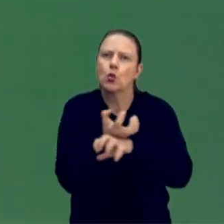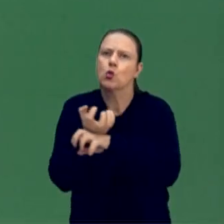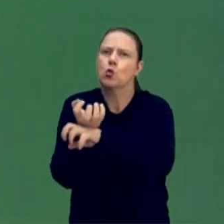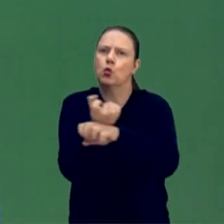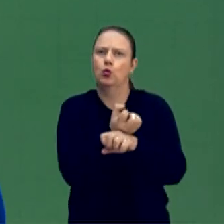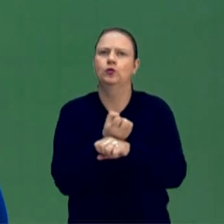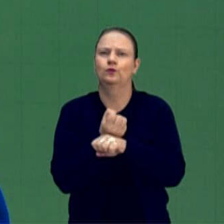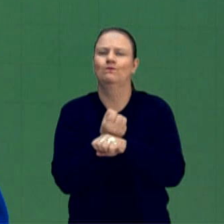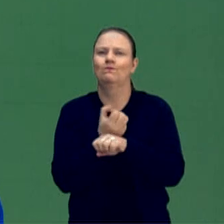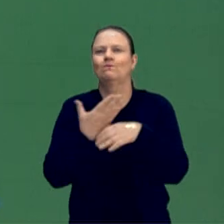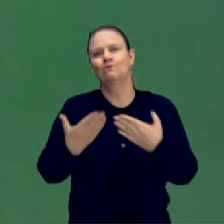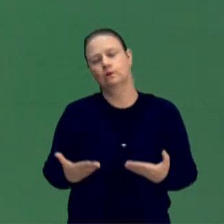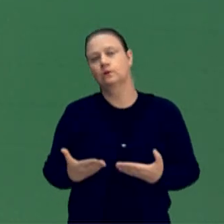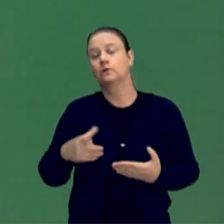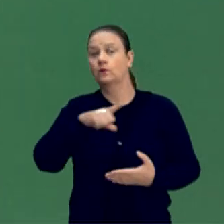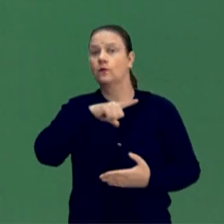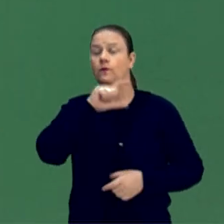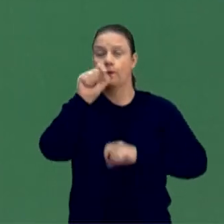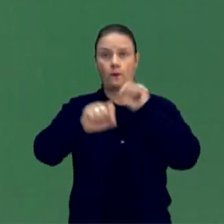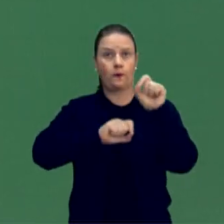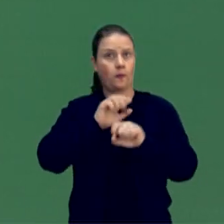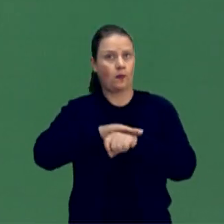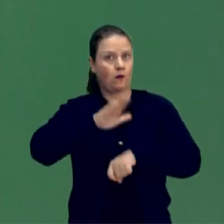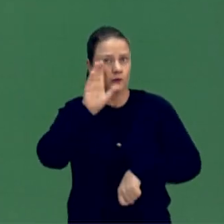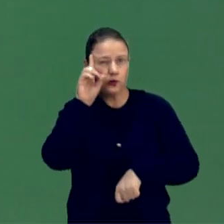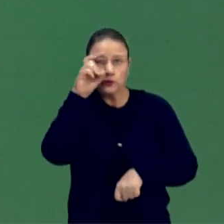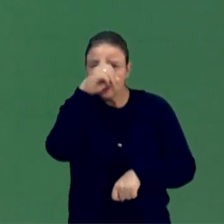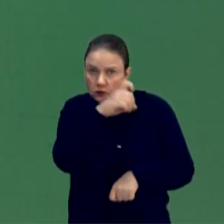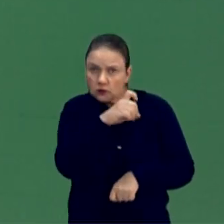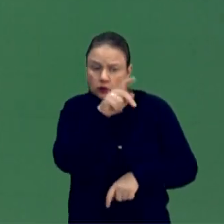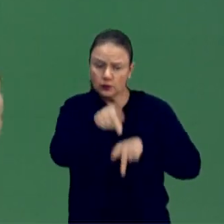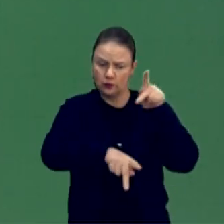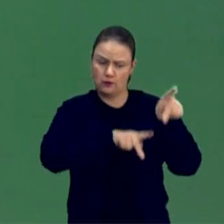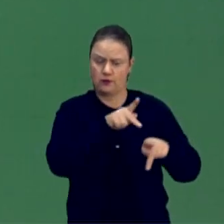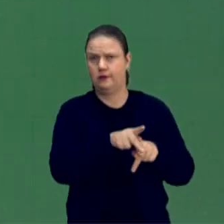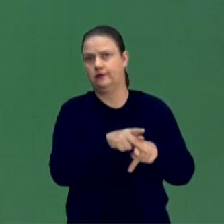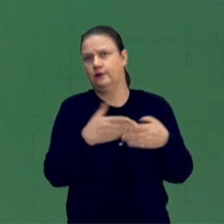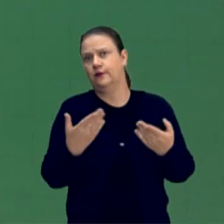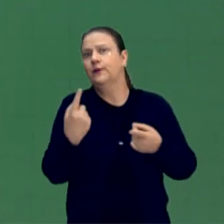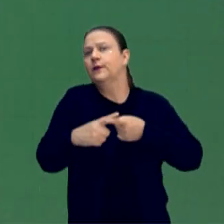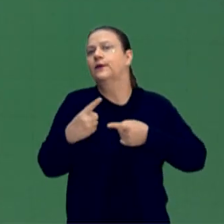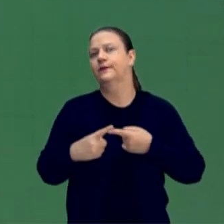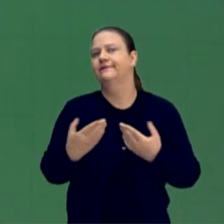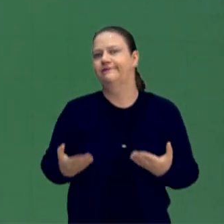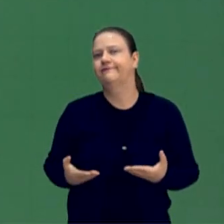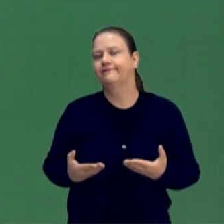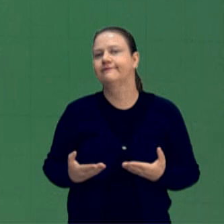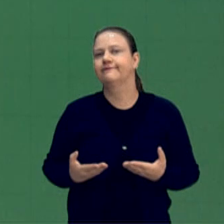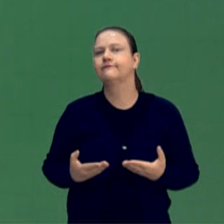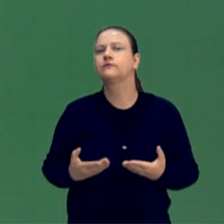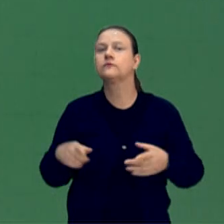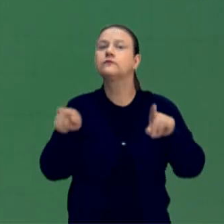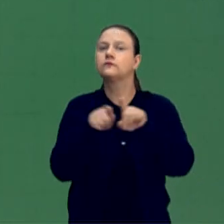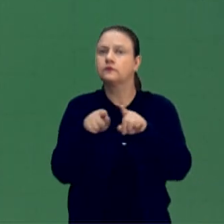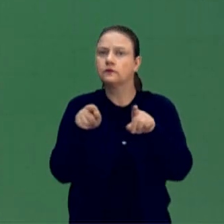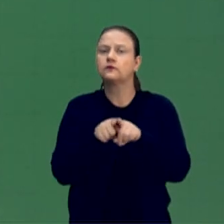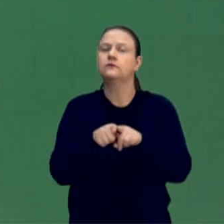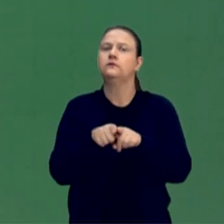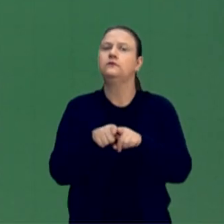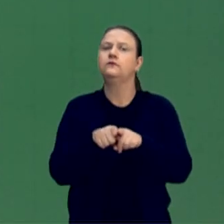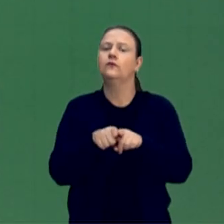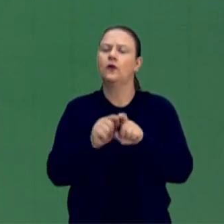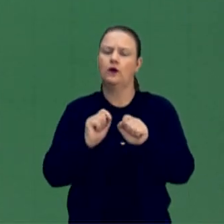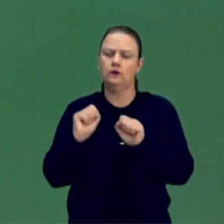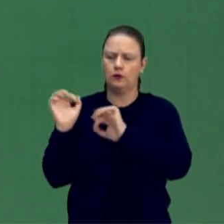de deserto, é mais difícil você ter uma população. Portanto, o povoamento também se deu por uma